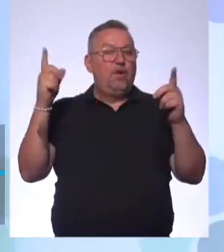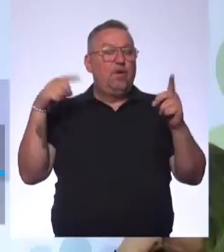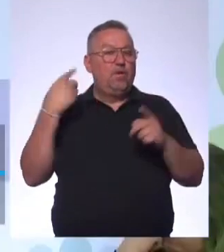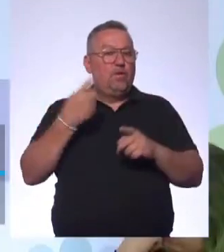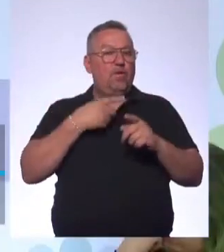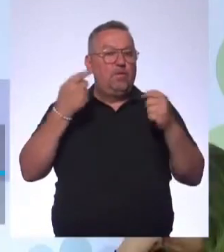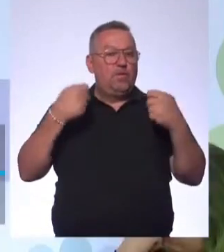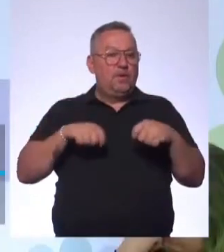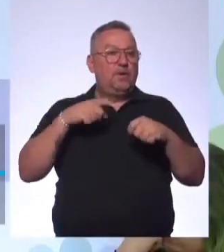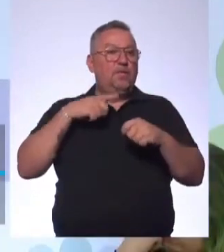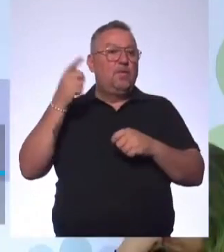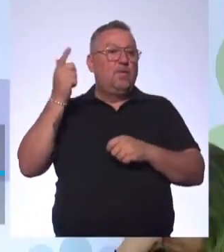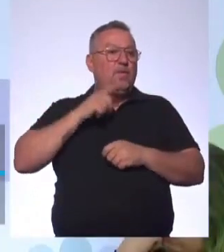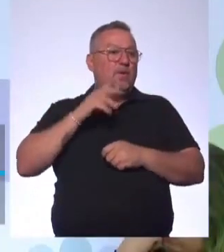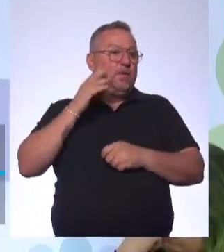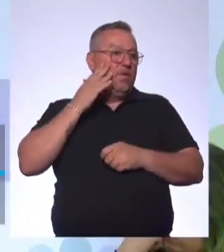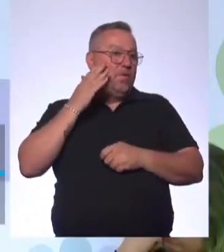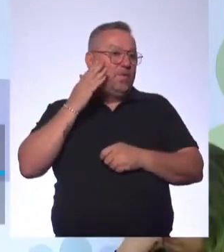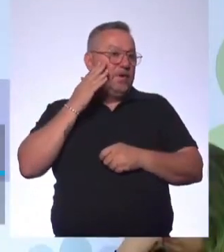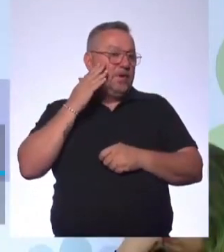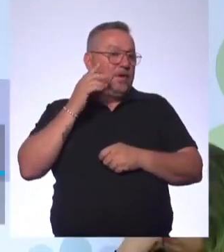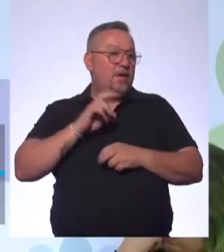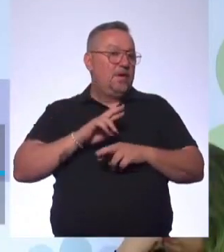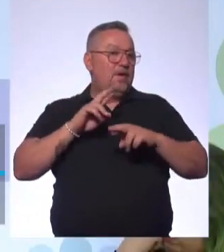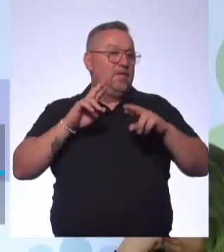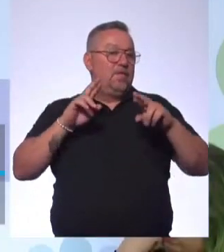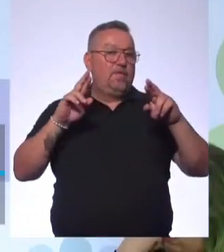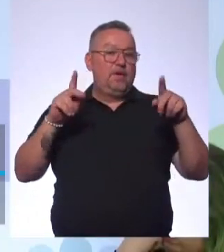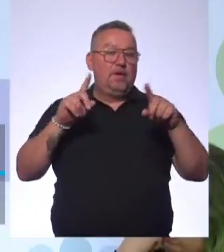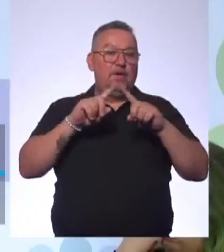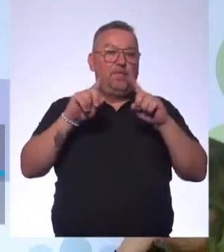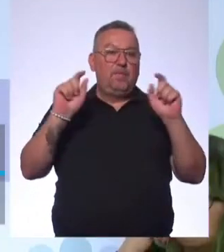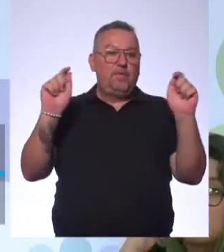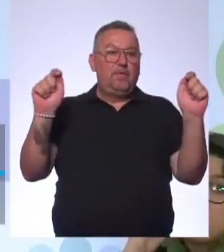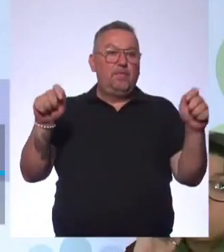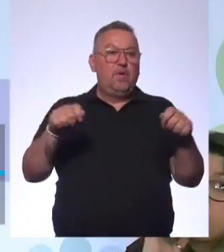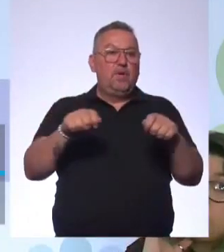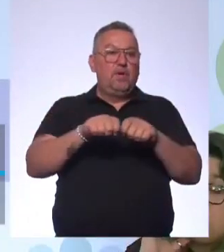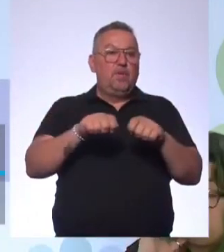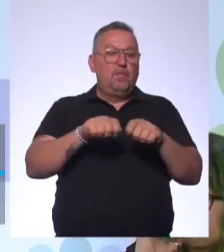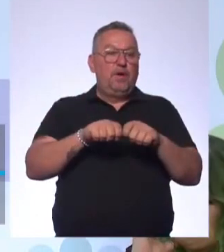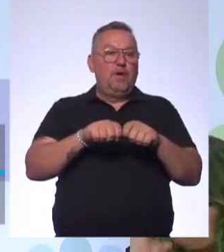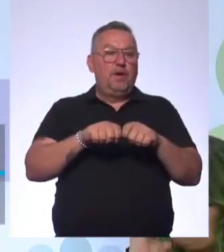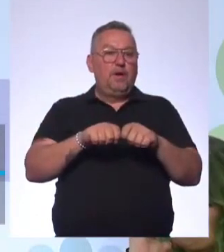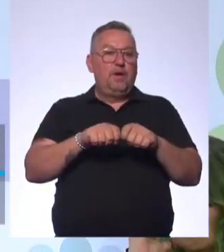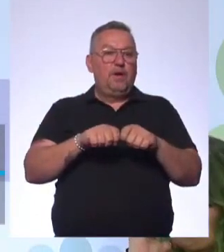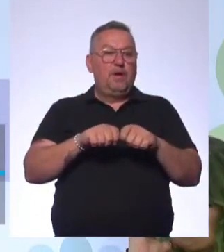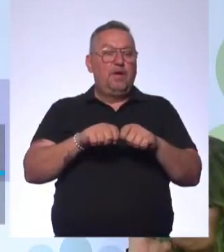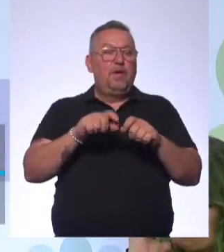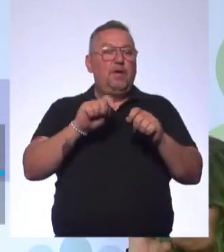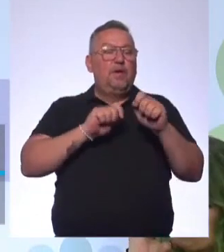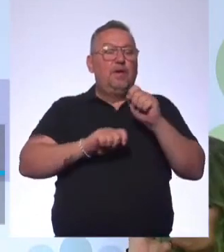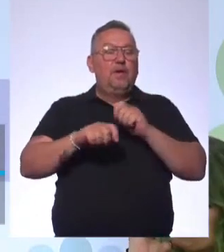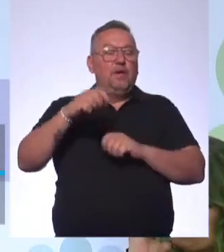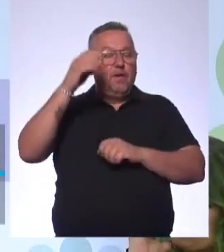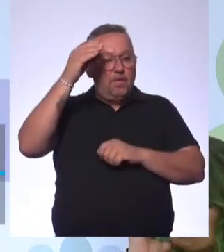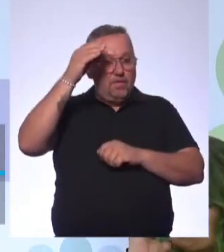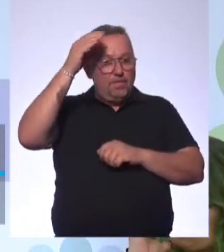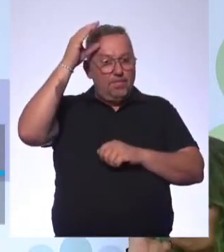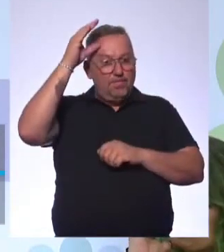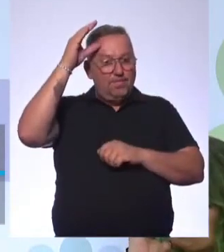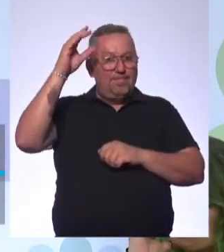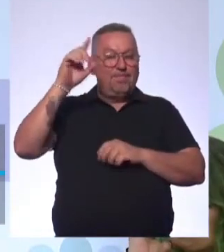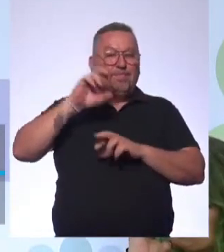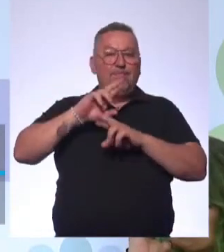precisamos compreender essas diferenças para que a gente possa acionar esses conhecimentos